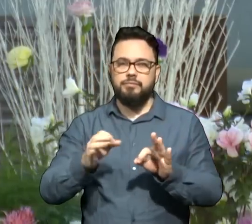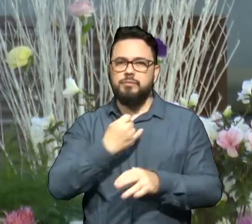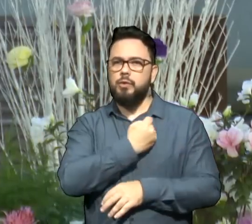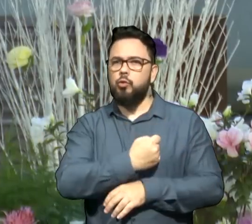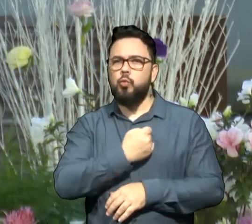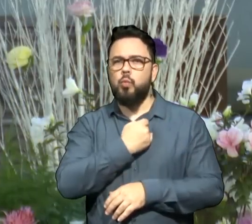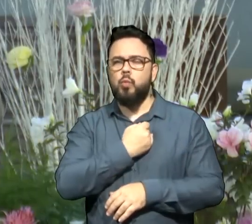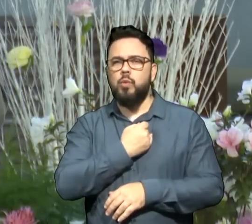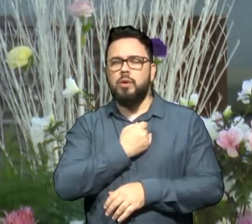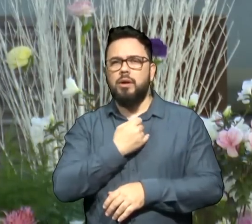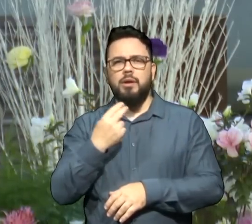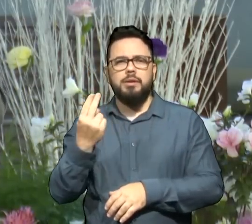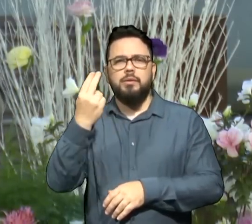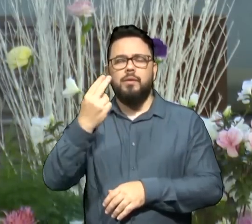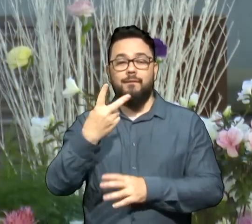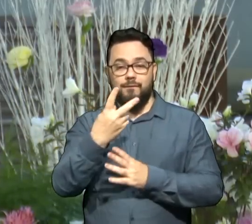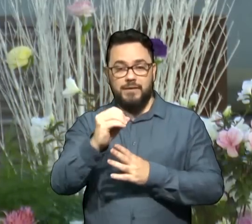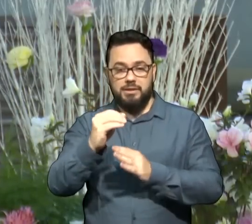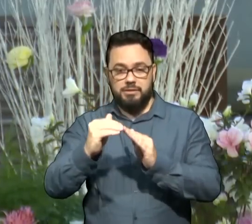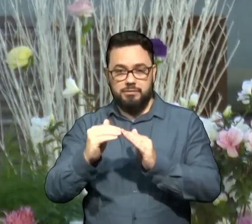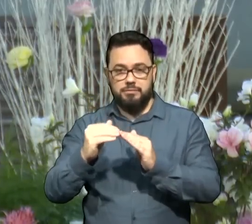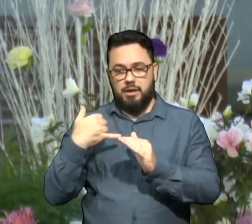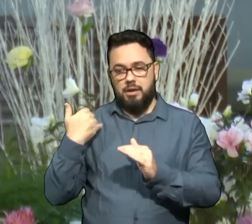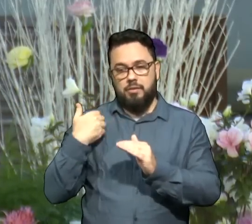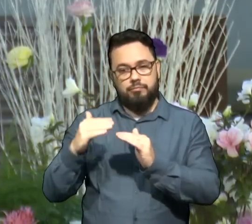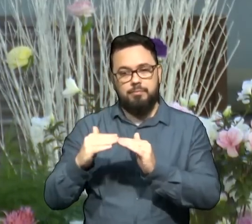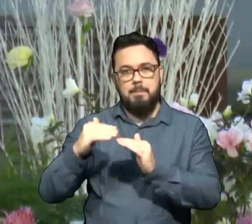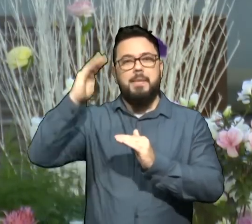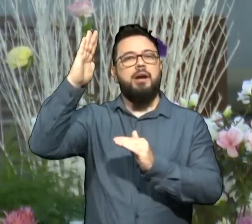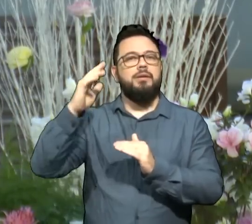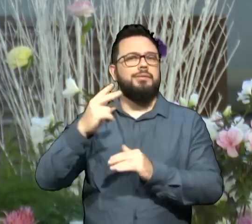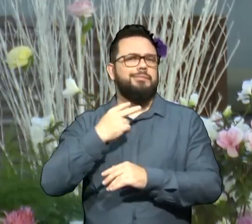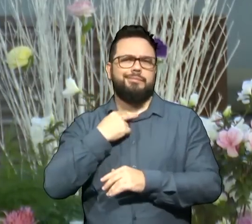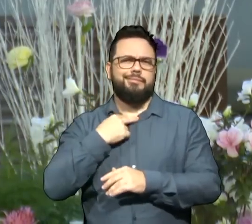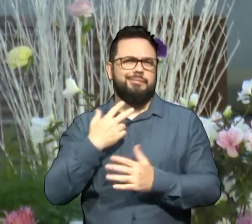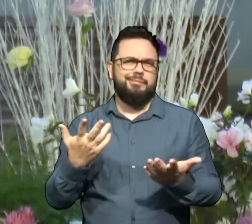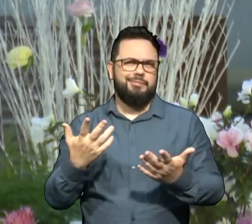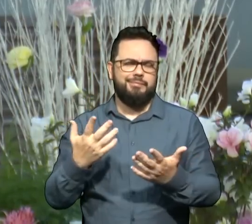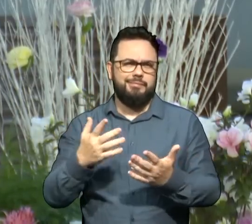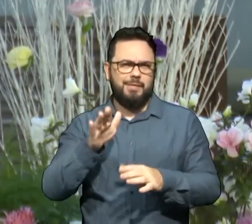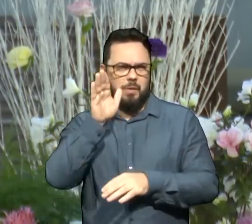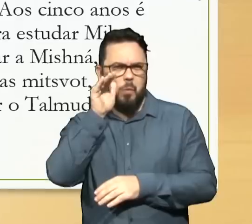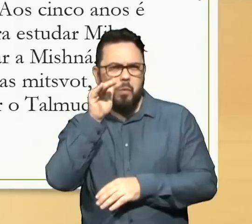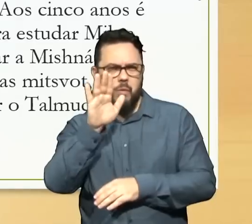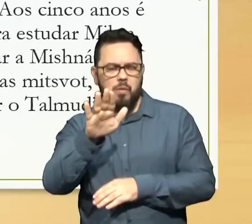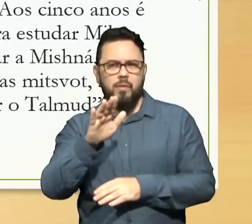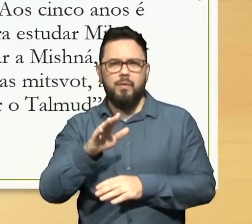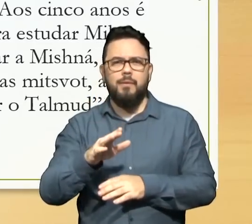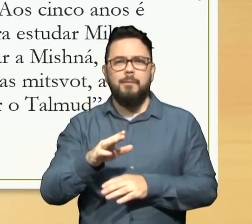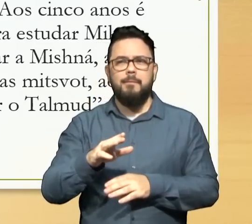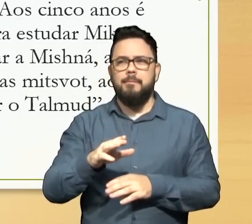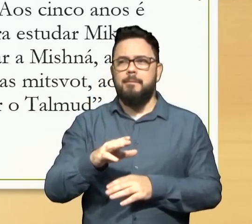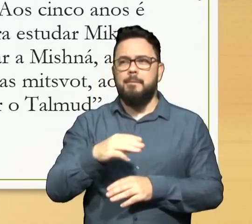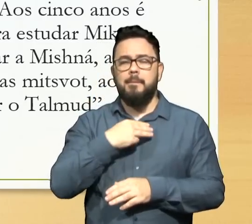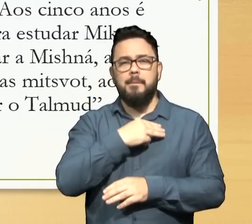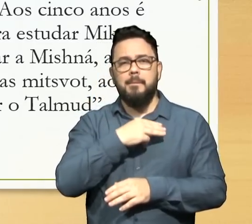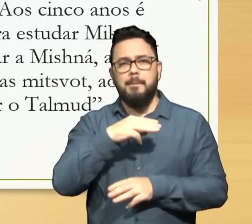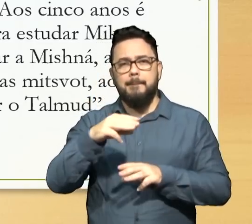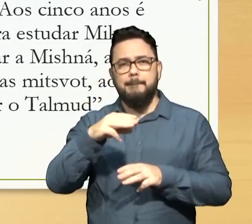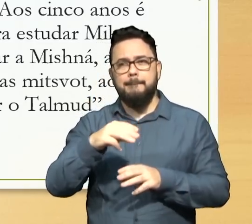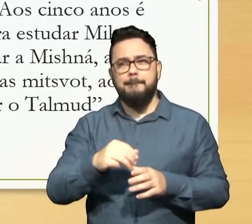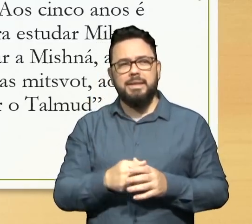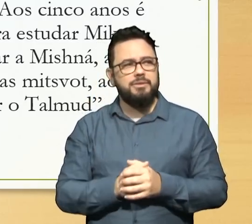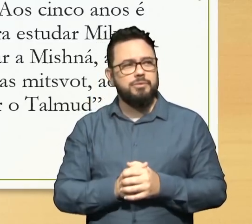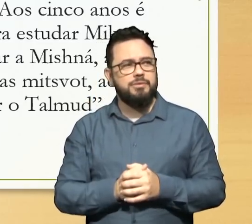opinião ter mais de 20 anos por um episódio muito curioso se você ler no evangelho você vai ver em Mateus Capítulo 17 que